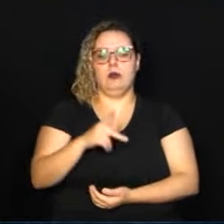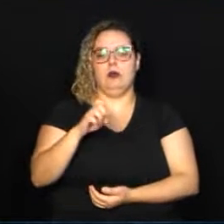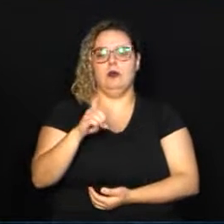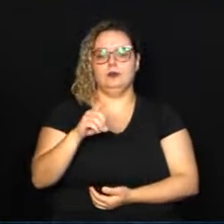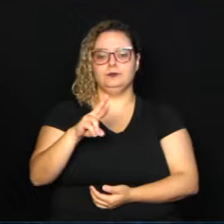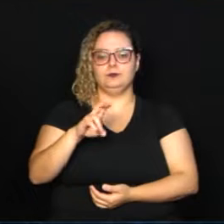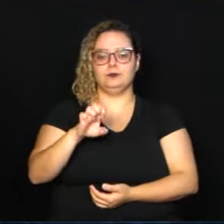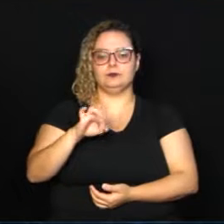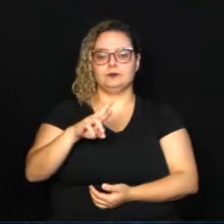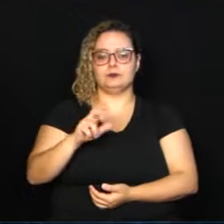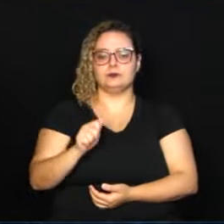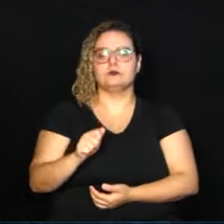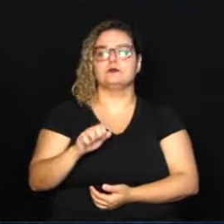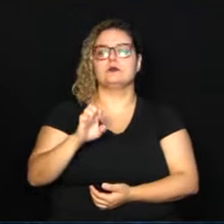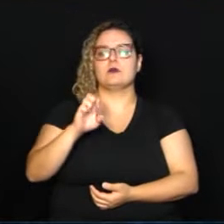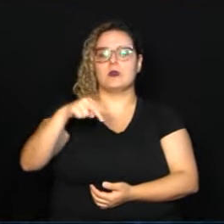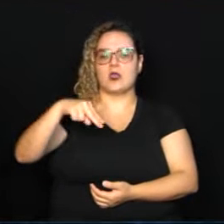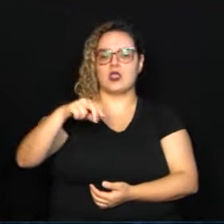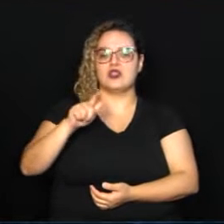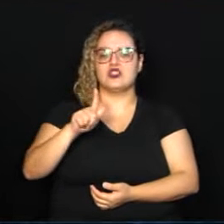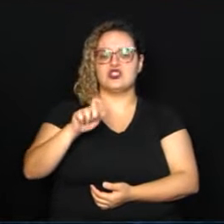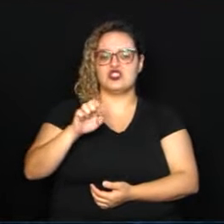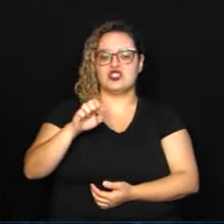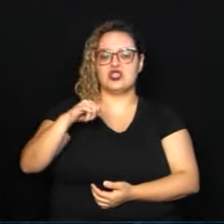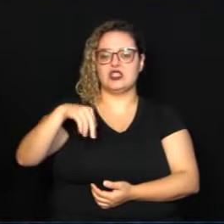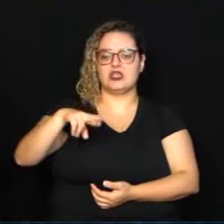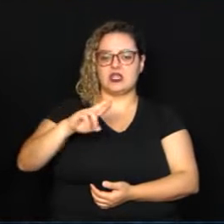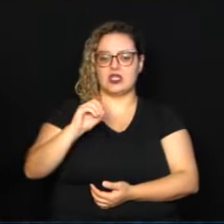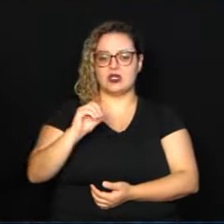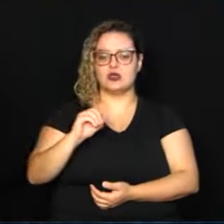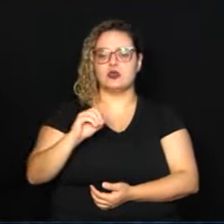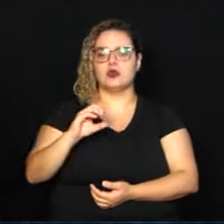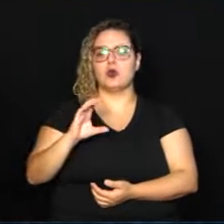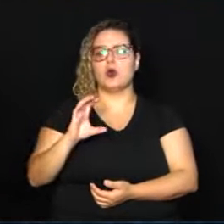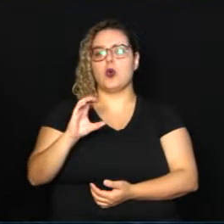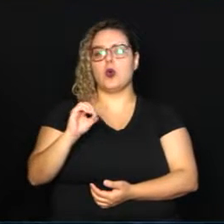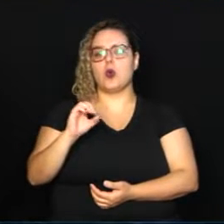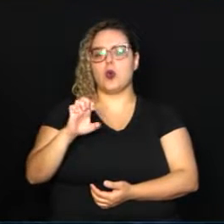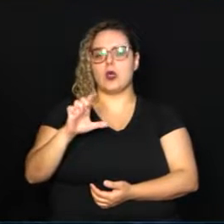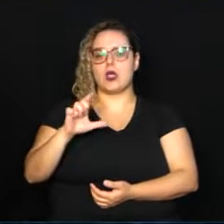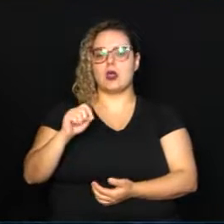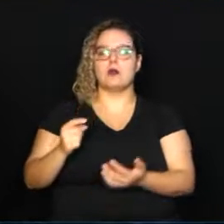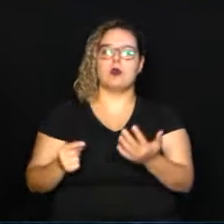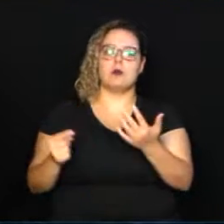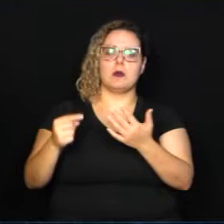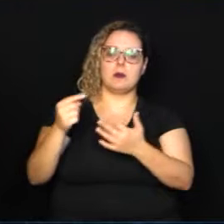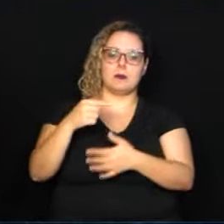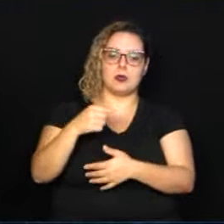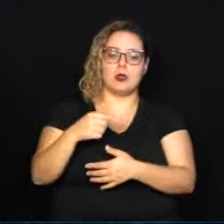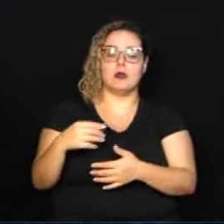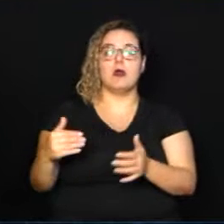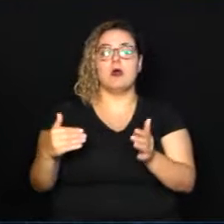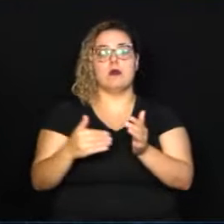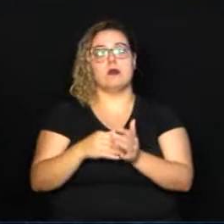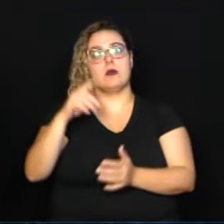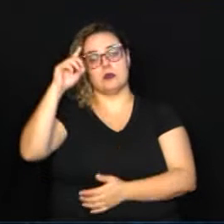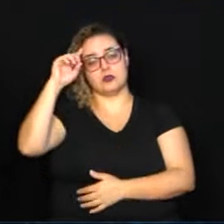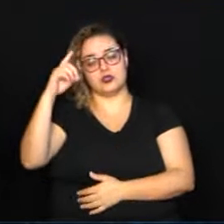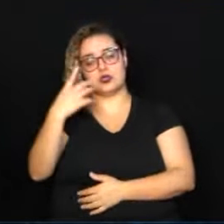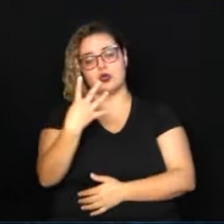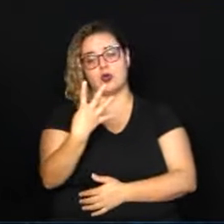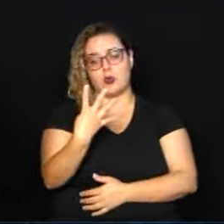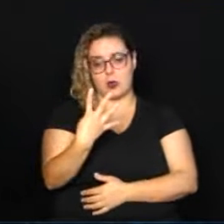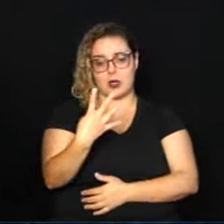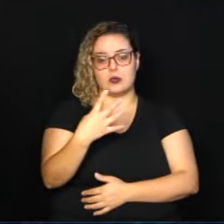Coelho, Santo Antônio de Posse, Morungaba com 12 óbitos e Olambra com 8. Até o dia 4 de março a